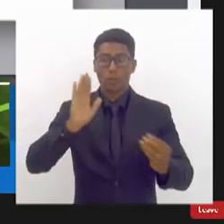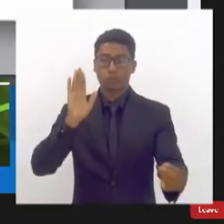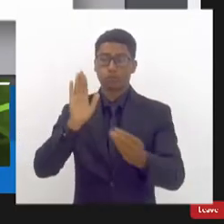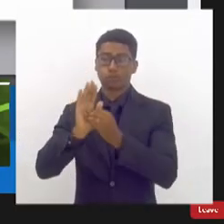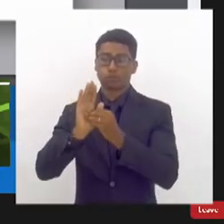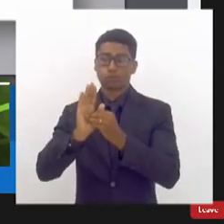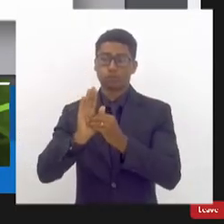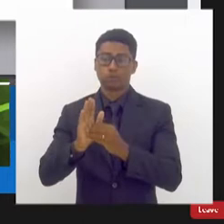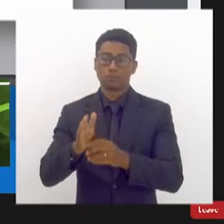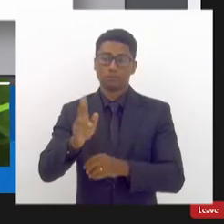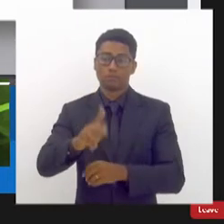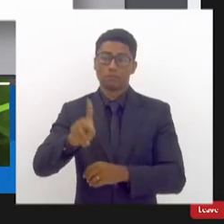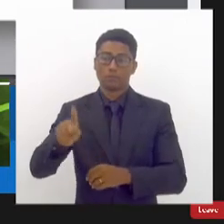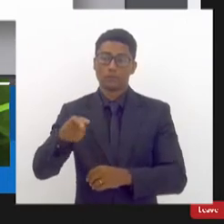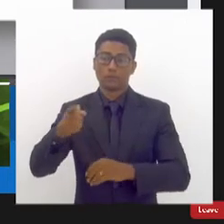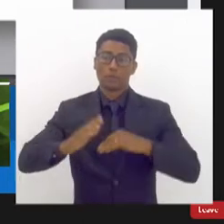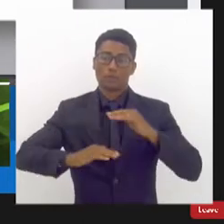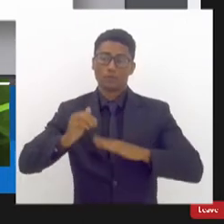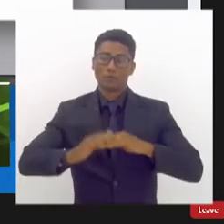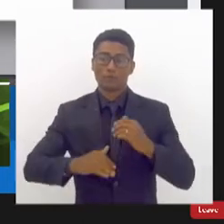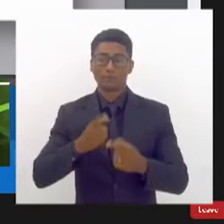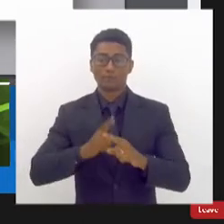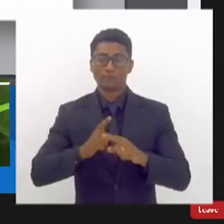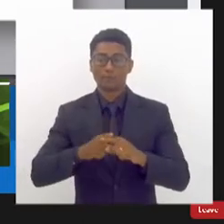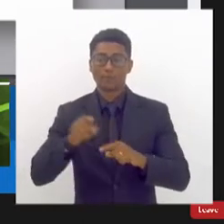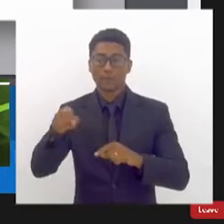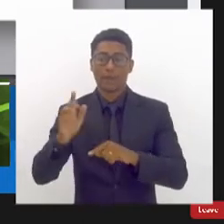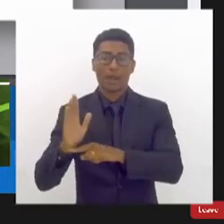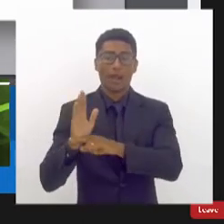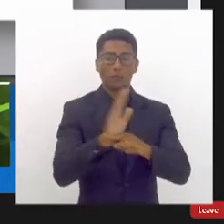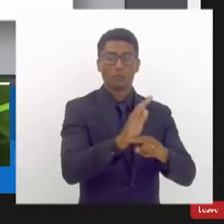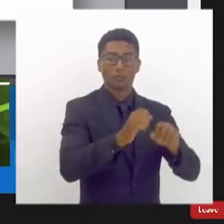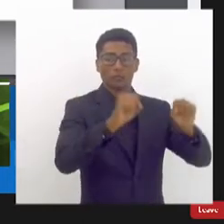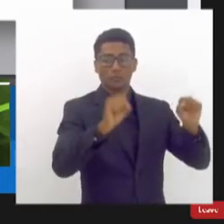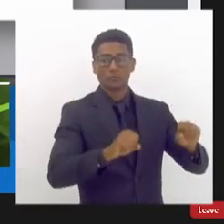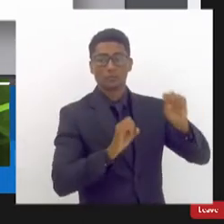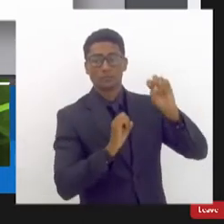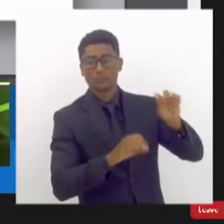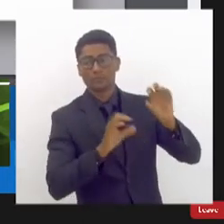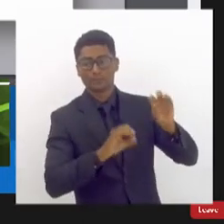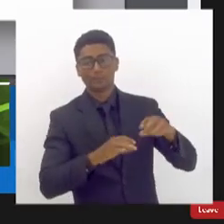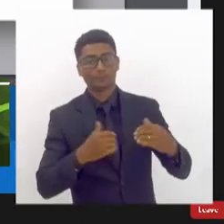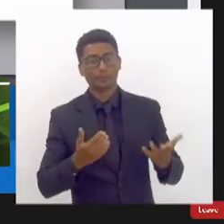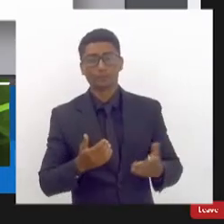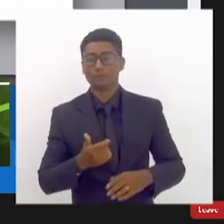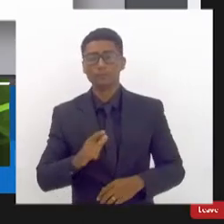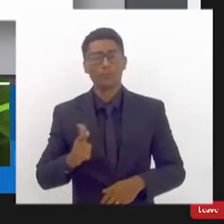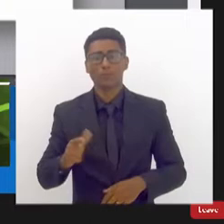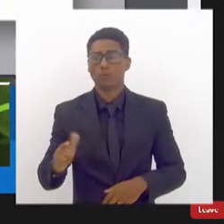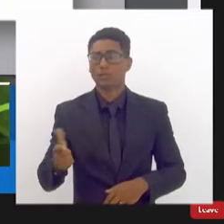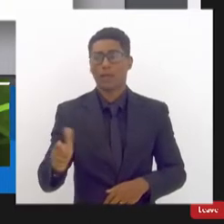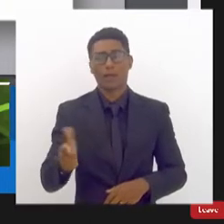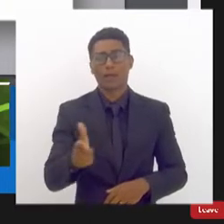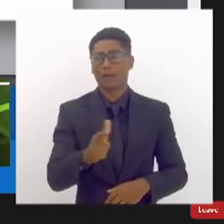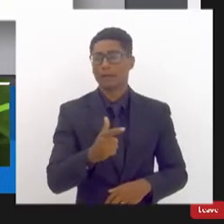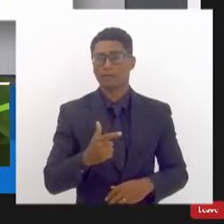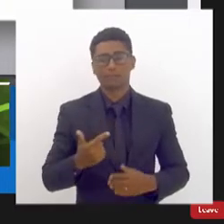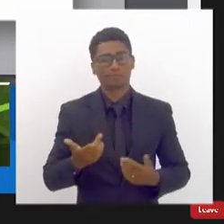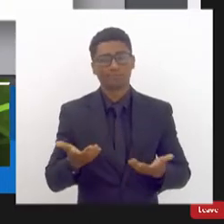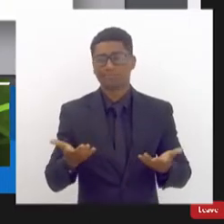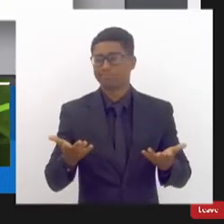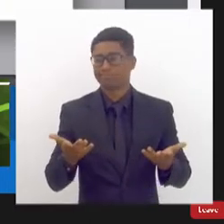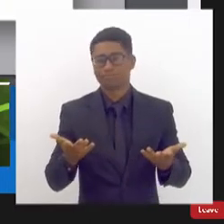desse professor, desse profissional que está ajudando o sistema de ensino. A gente não tem uma logística, que uma